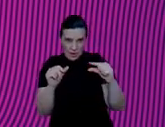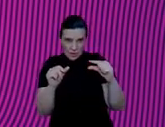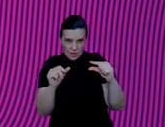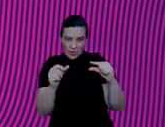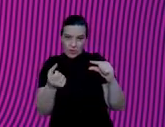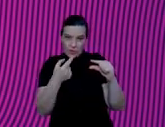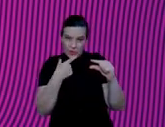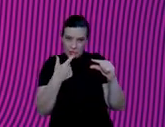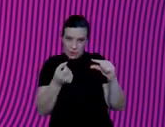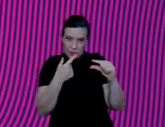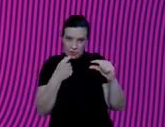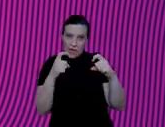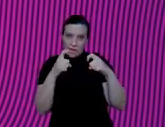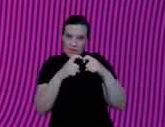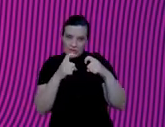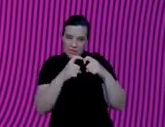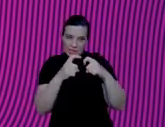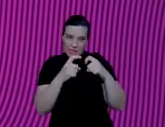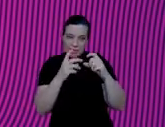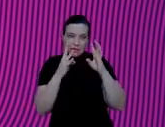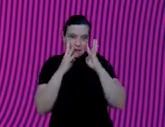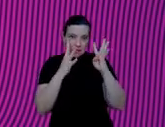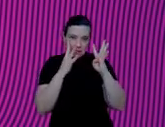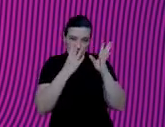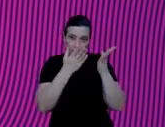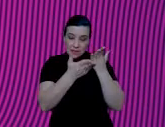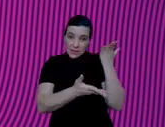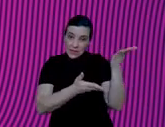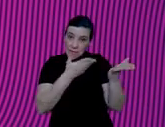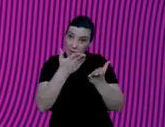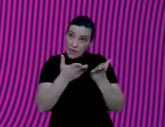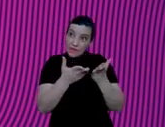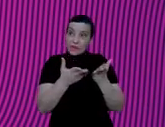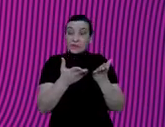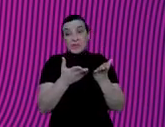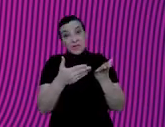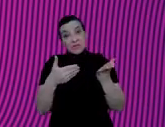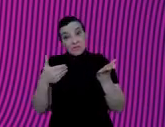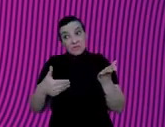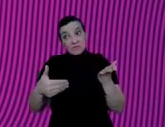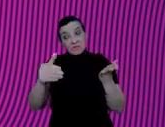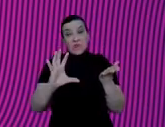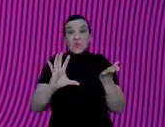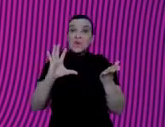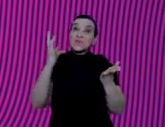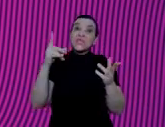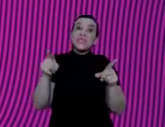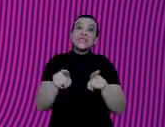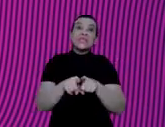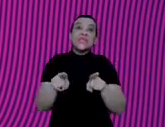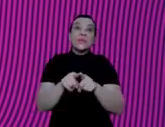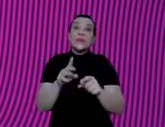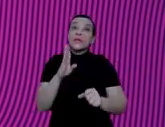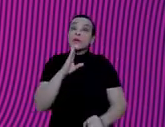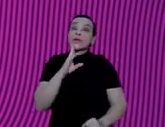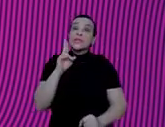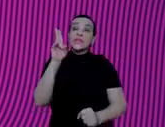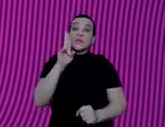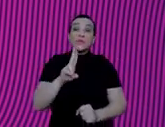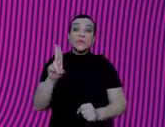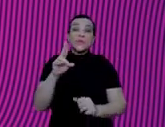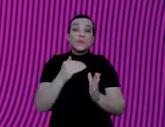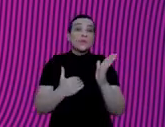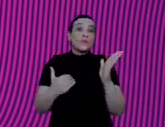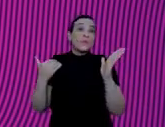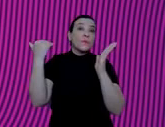por exemplo, né? Mas em outras situações, talvez estejamos conhecendo já um uso elevado de opioides, quadros